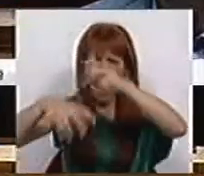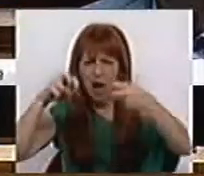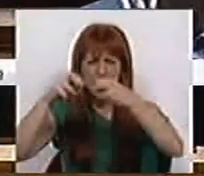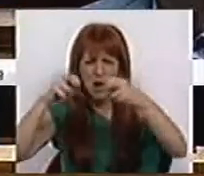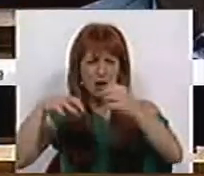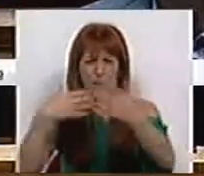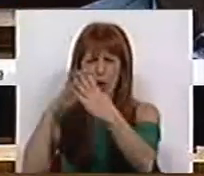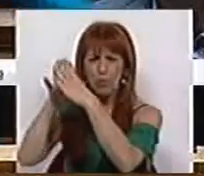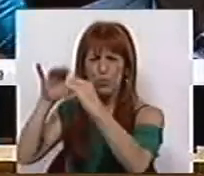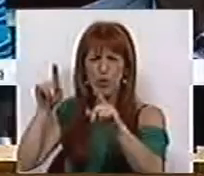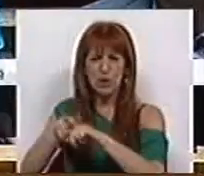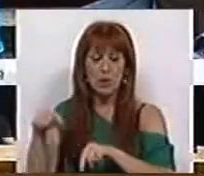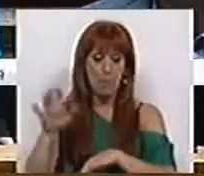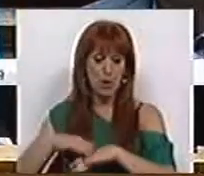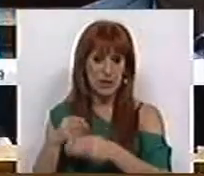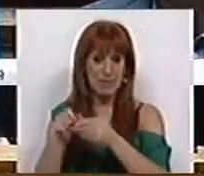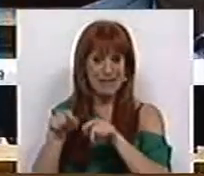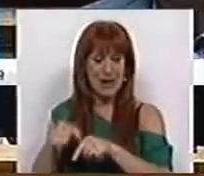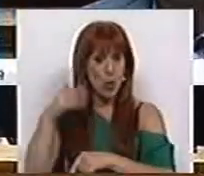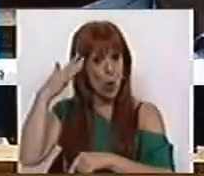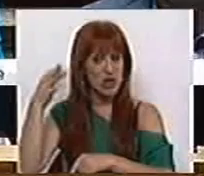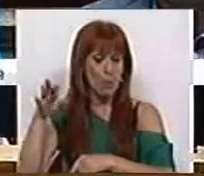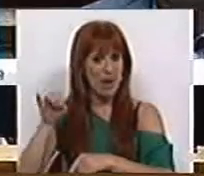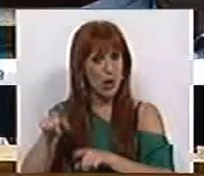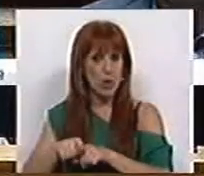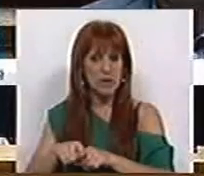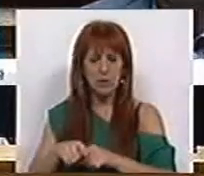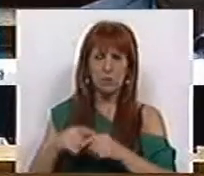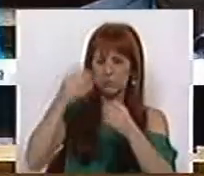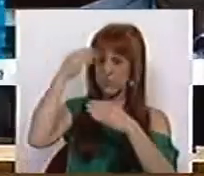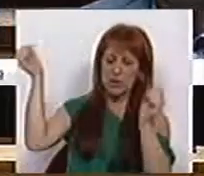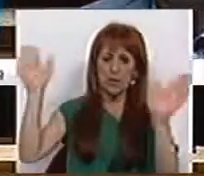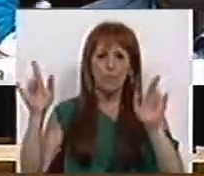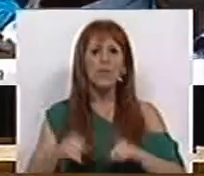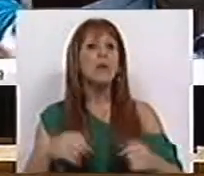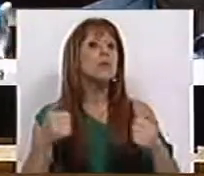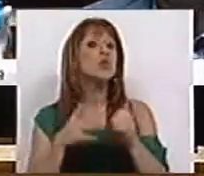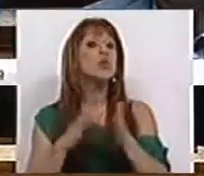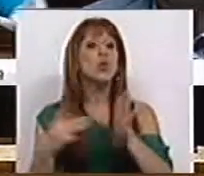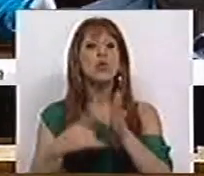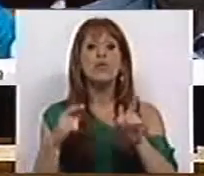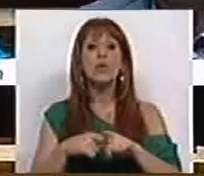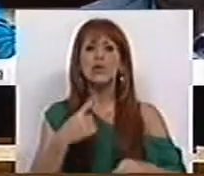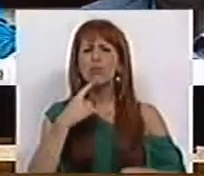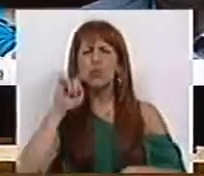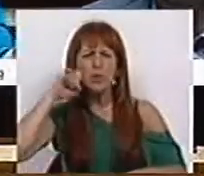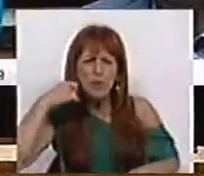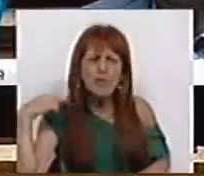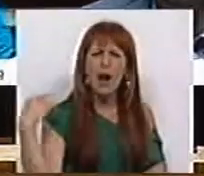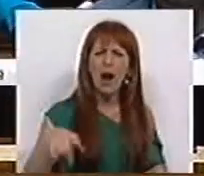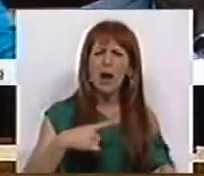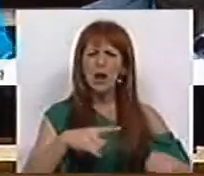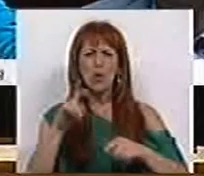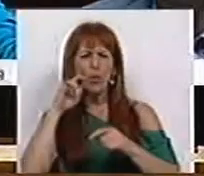que causa este modelo pelo menos sobre esta matéria parece que o PS fez um branqueamento falta tudo a imenso desconfiança